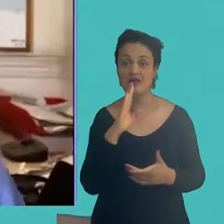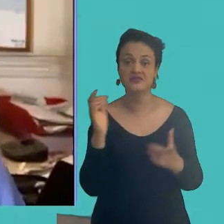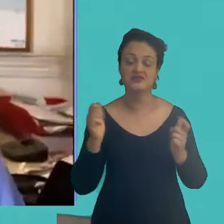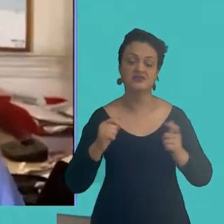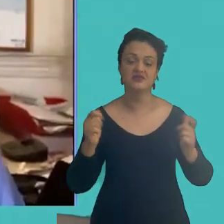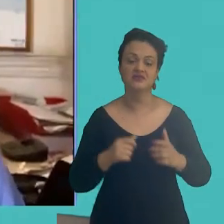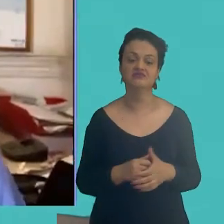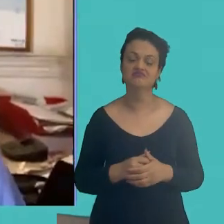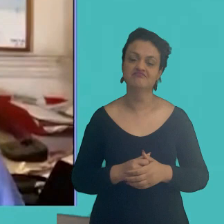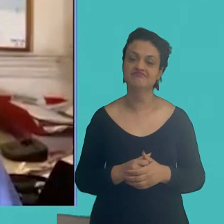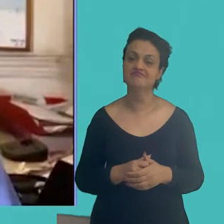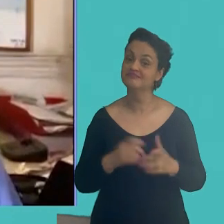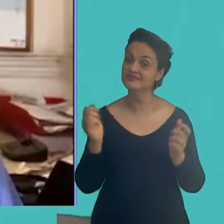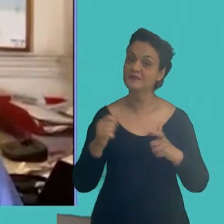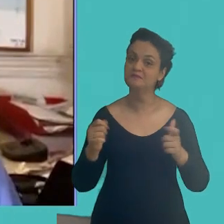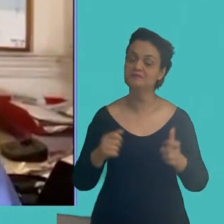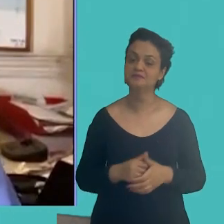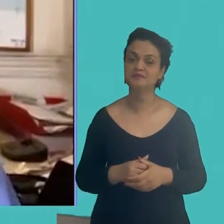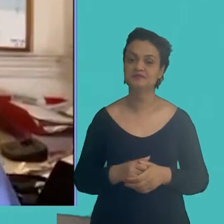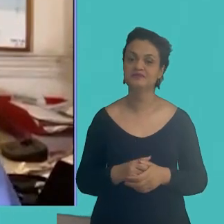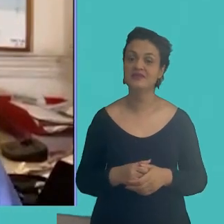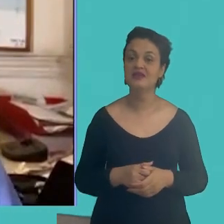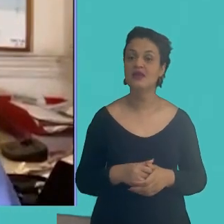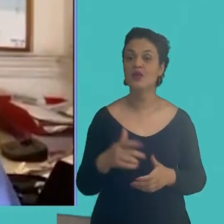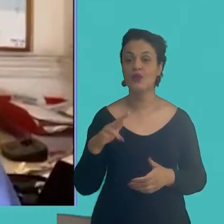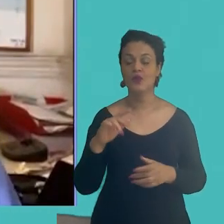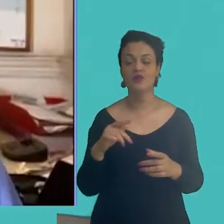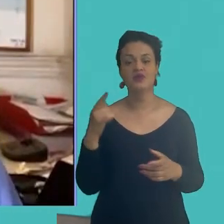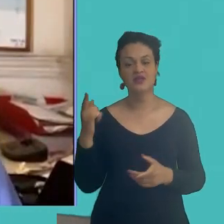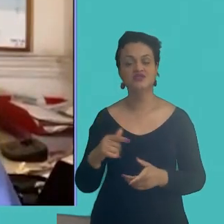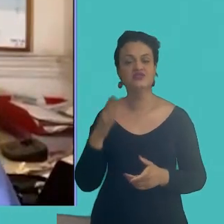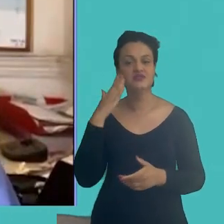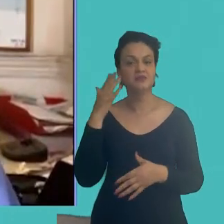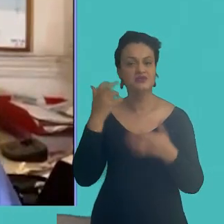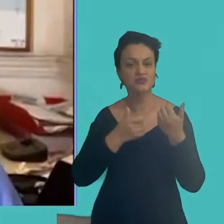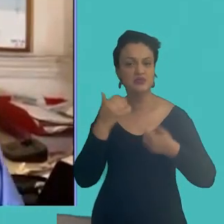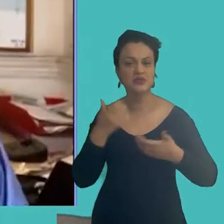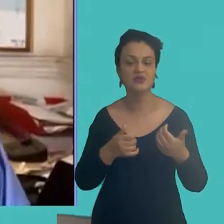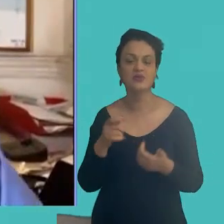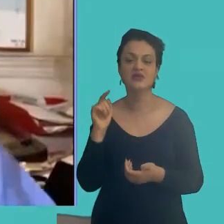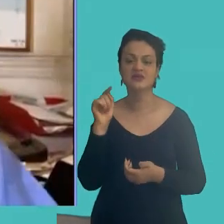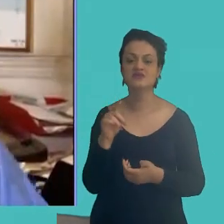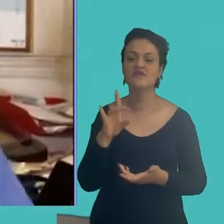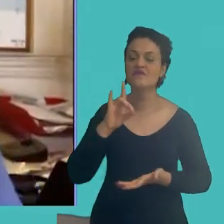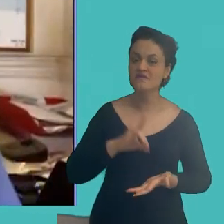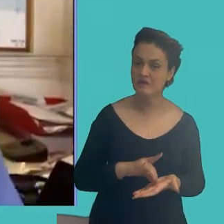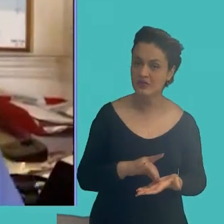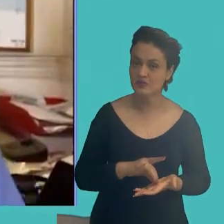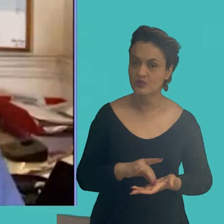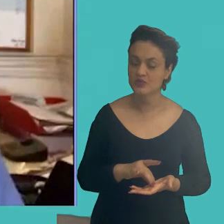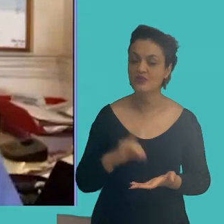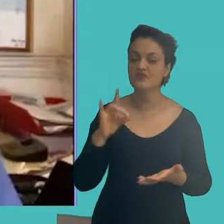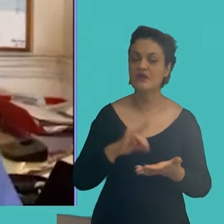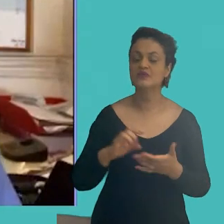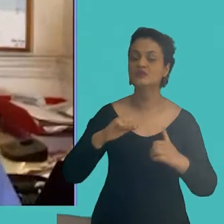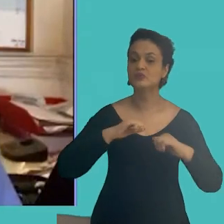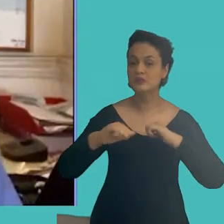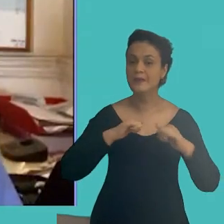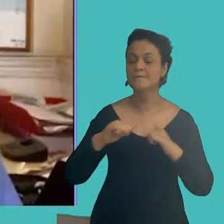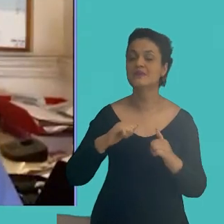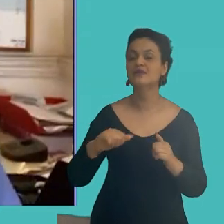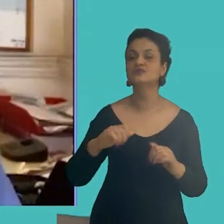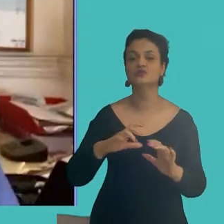essa. Consequências como essa que eu estou descrevendo são o fato do debate universal em